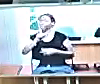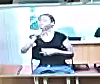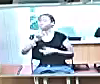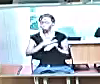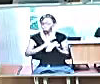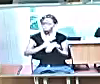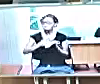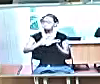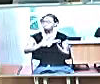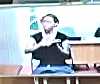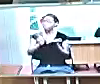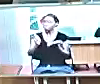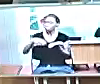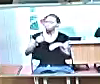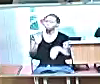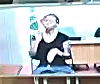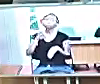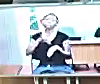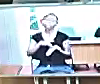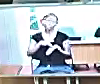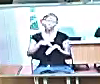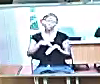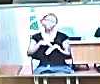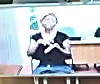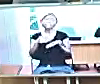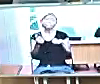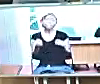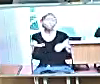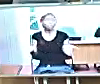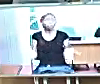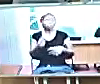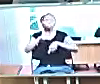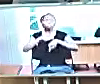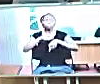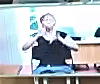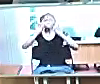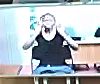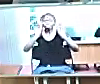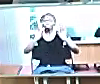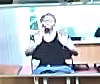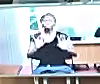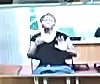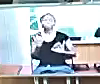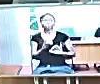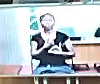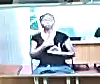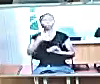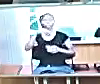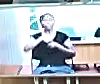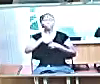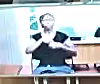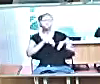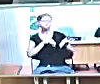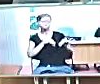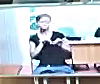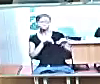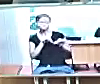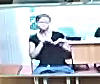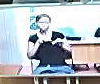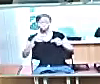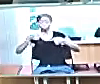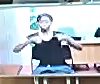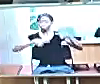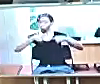virem realidade então essa realmente é uma um momento muito especial pra gente dentro desse processo de planejamento das políticas